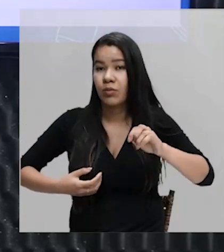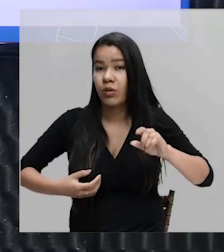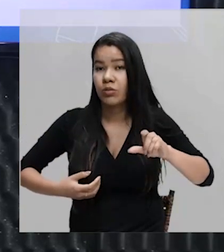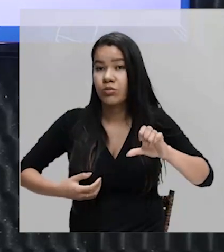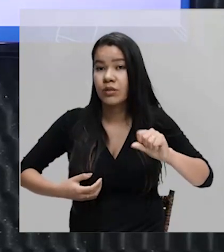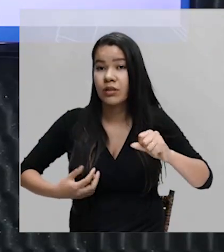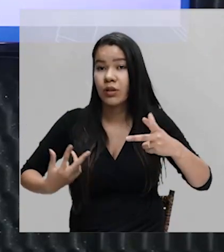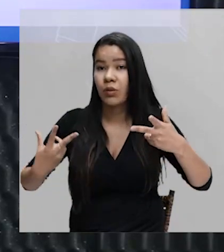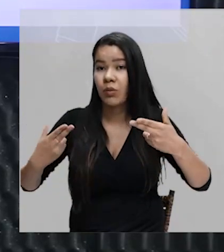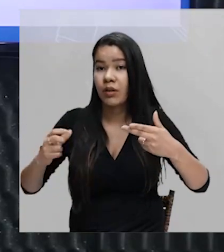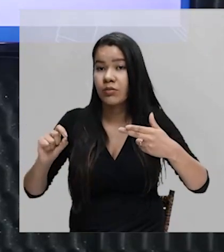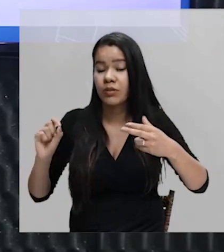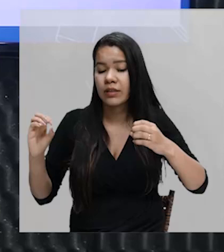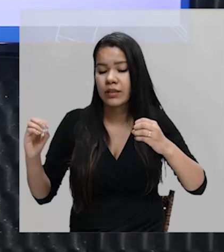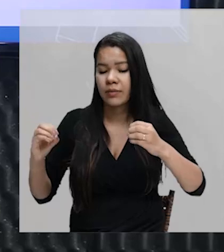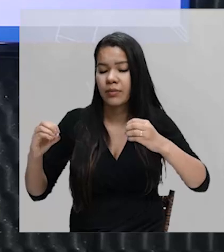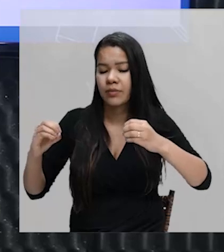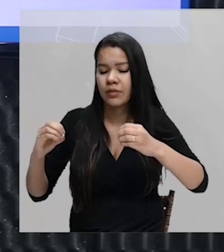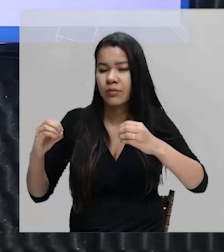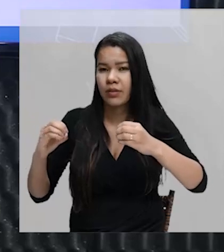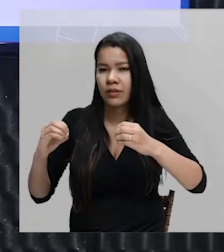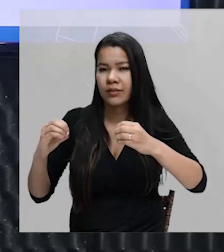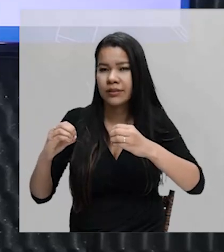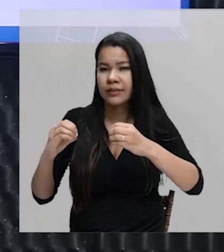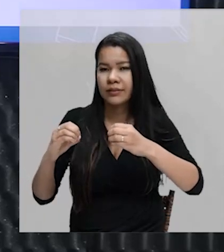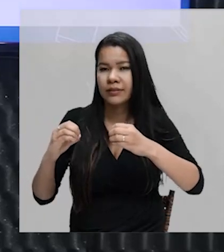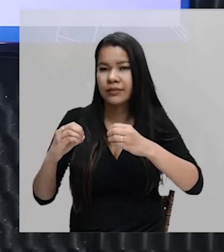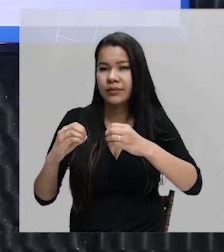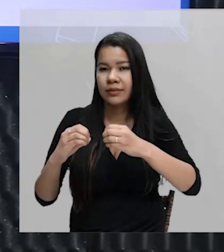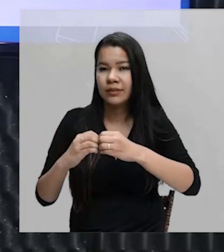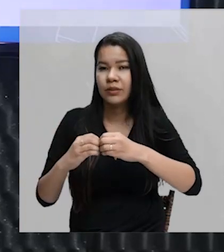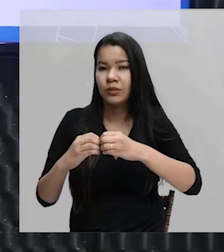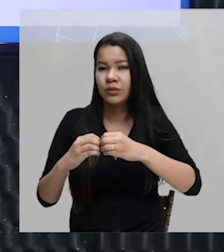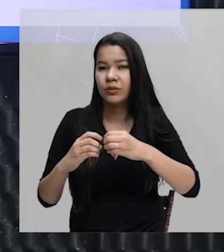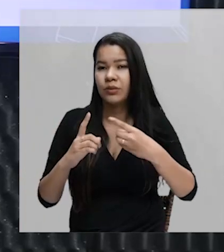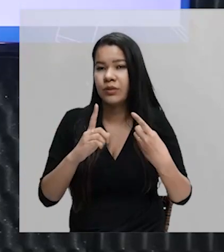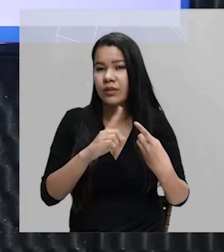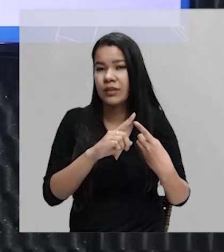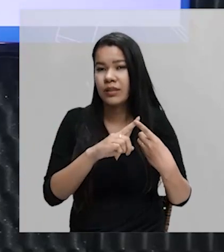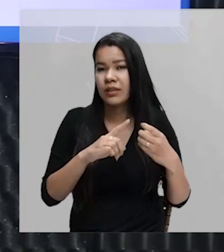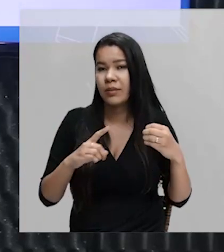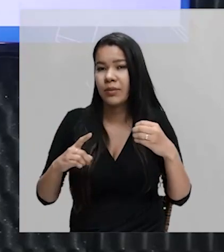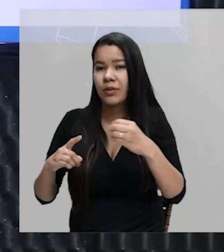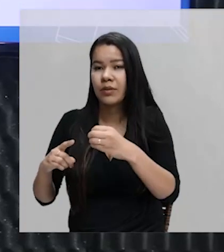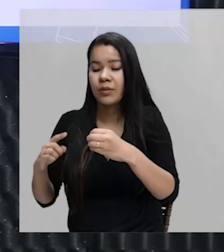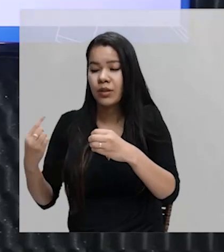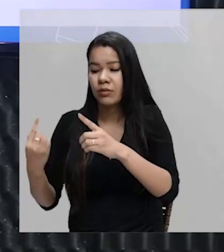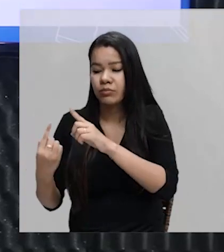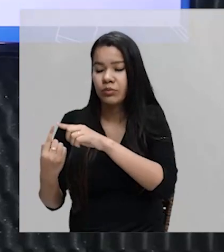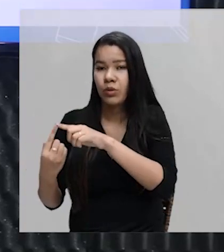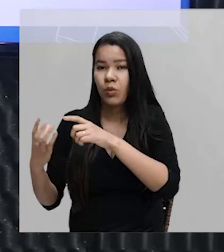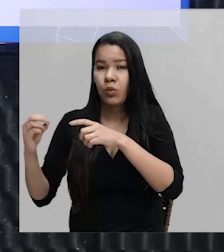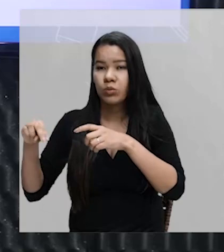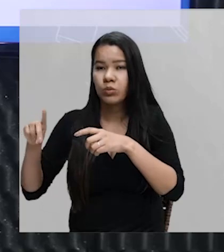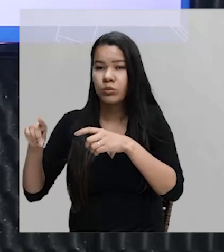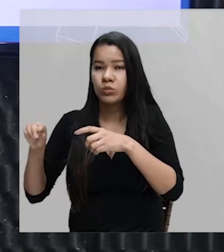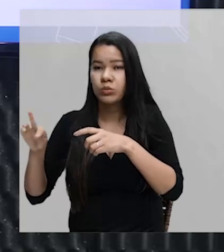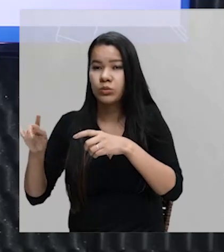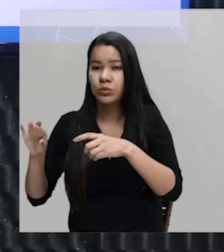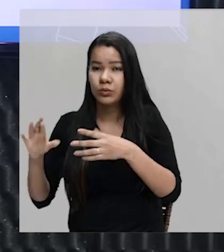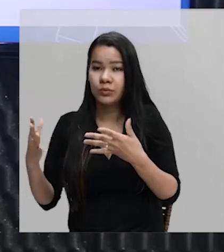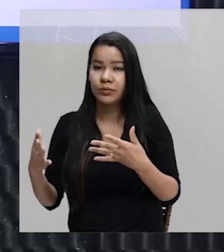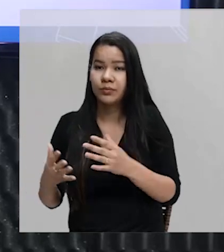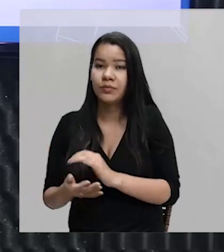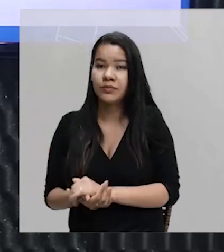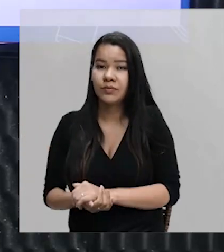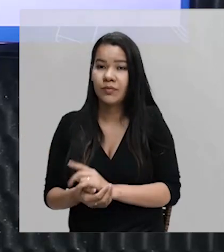polo que se aproxima com uma certa velocidade e o polo do condutor que vai ser gerado ali por ele uma corrente elétrica. Certo? Uma